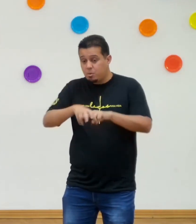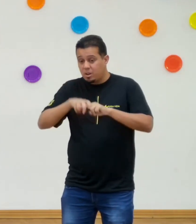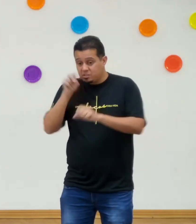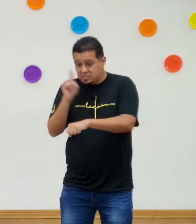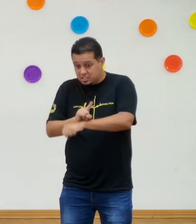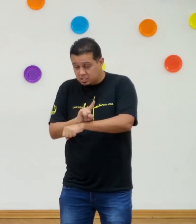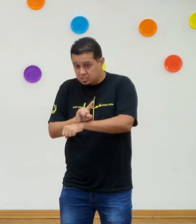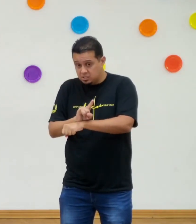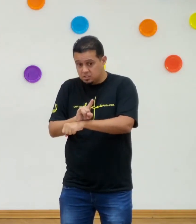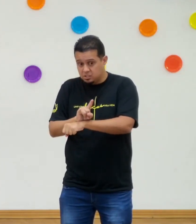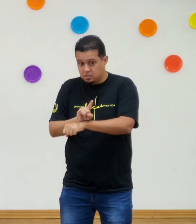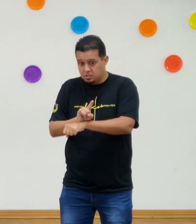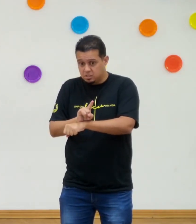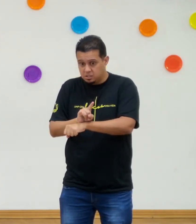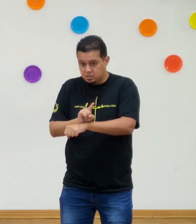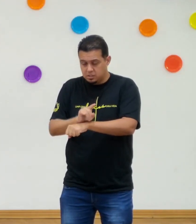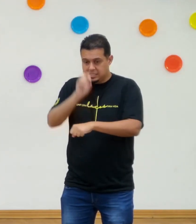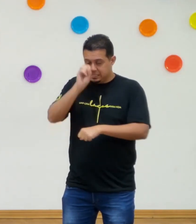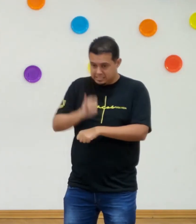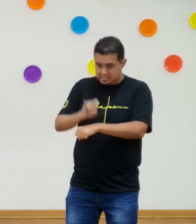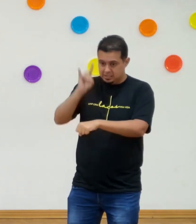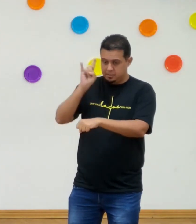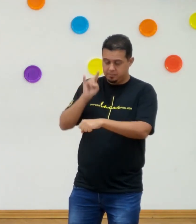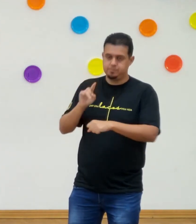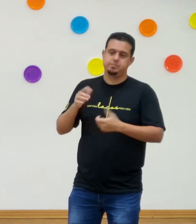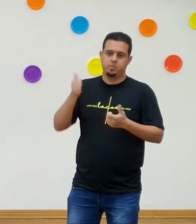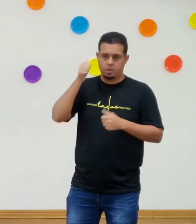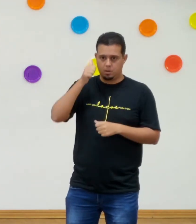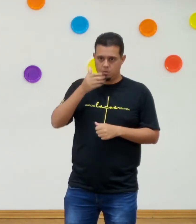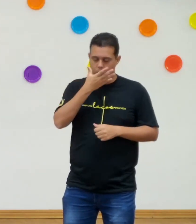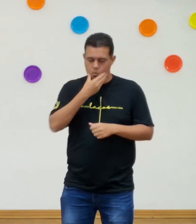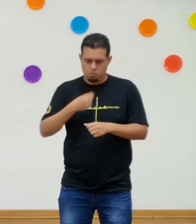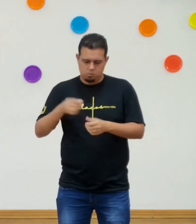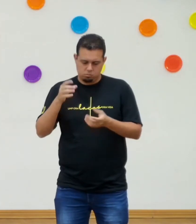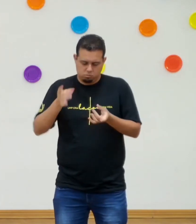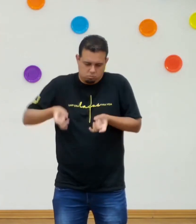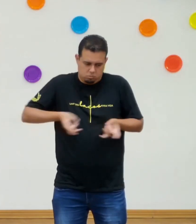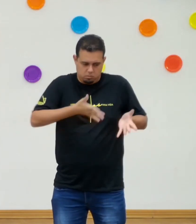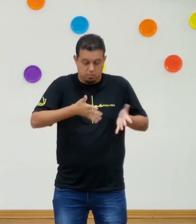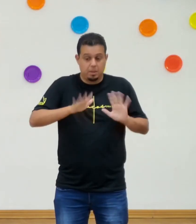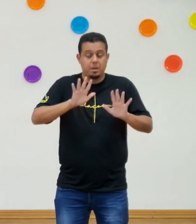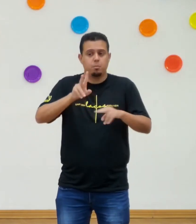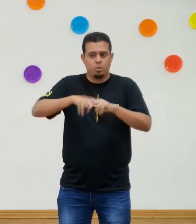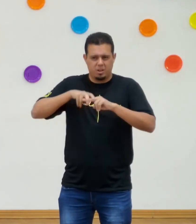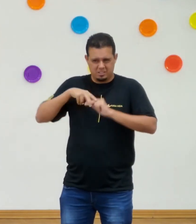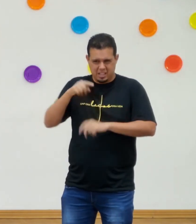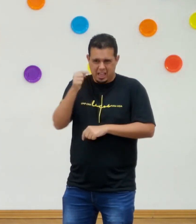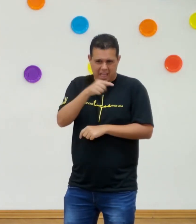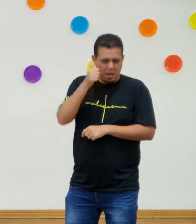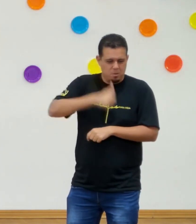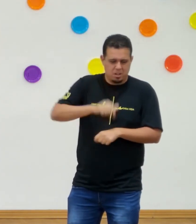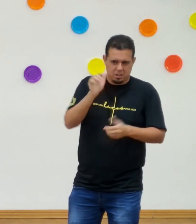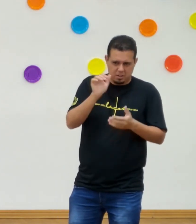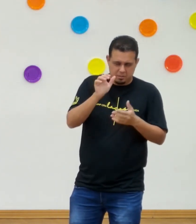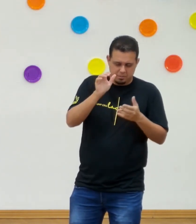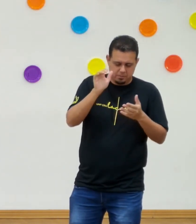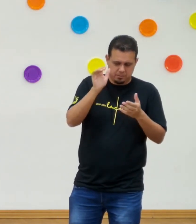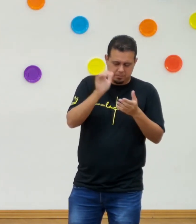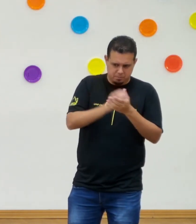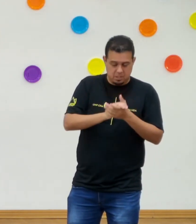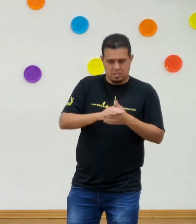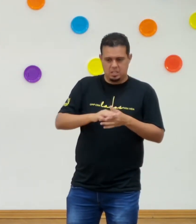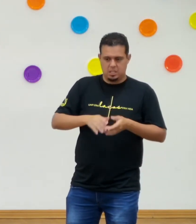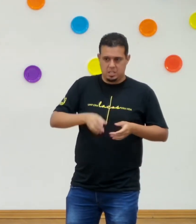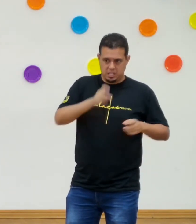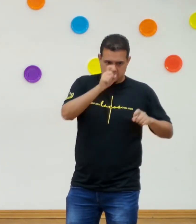então, alguém repudiou a sua mulher. Mas se foi porque ela teve relação sexual ilícita com